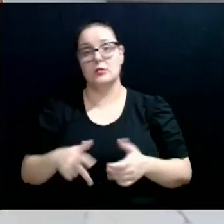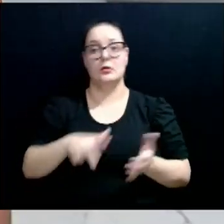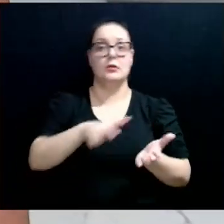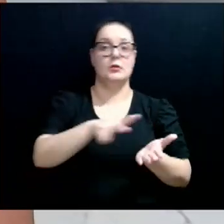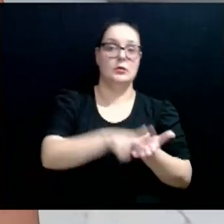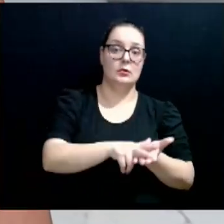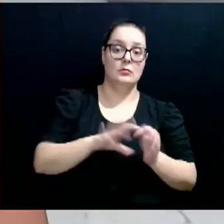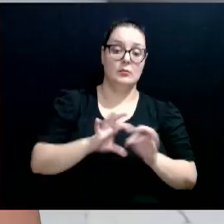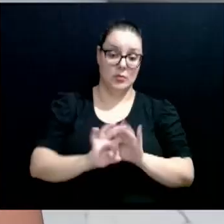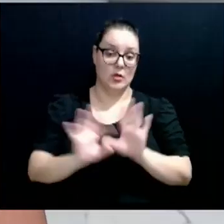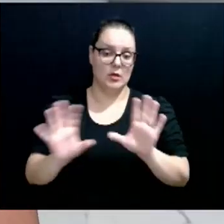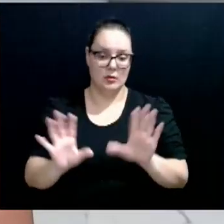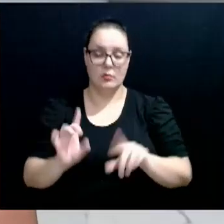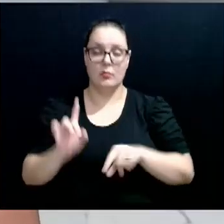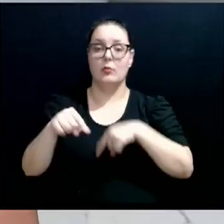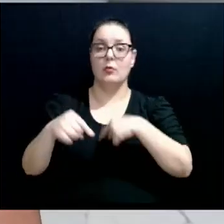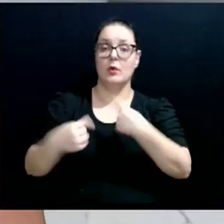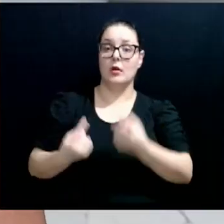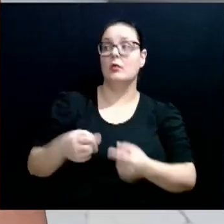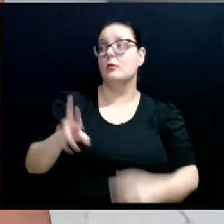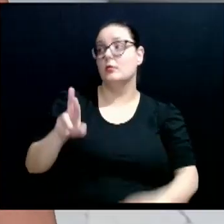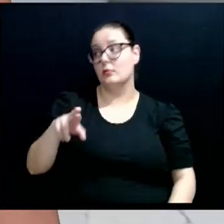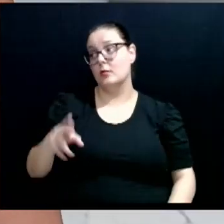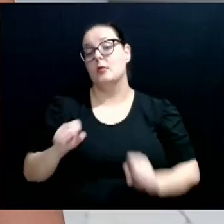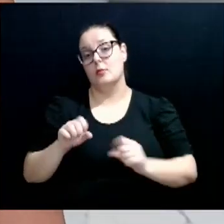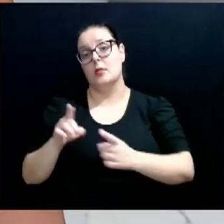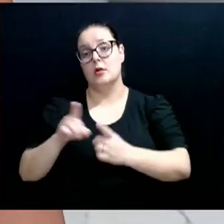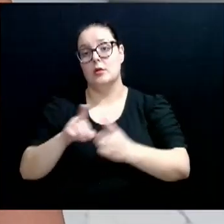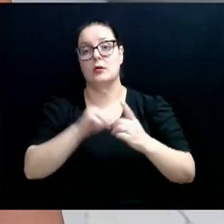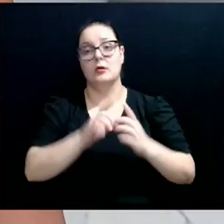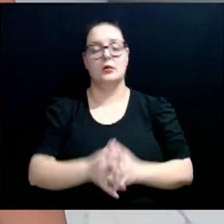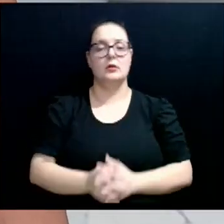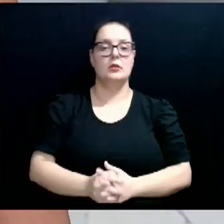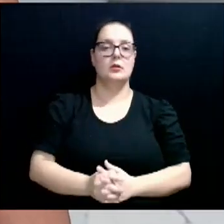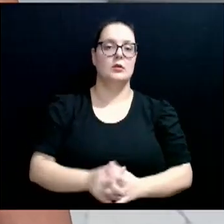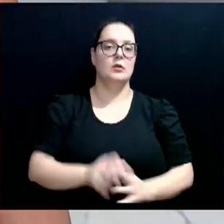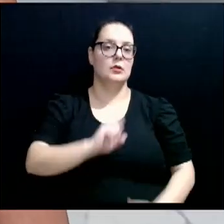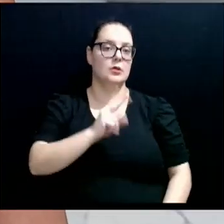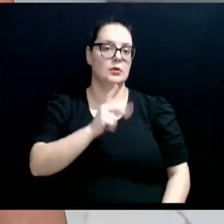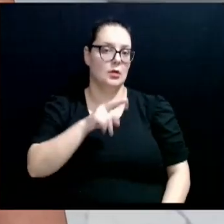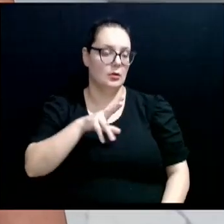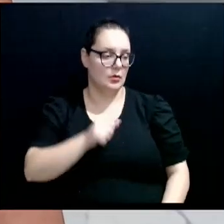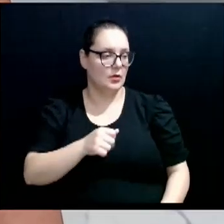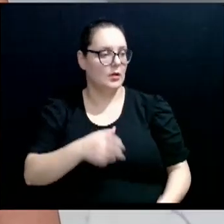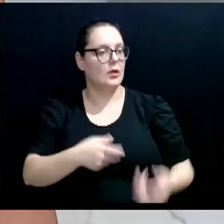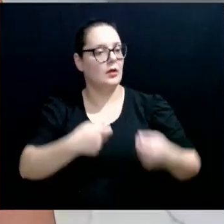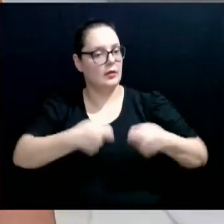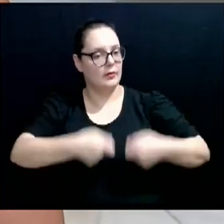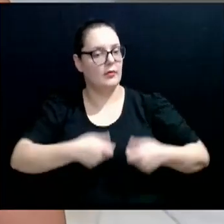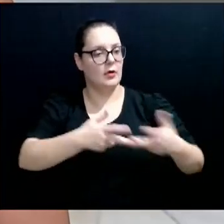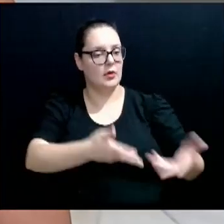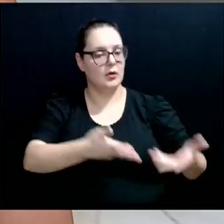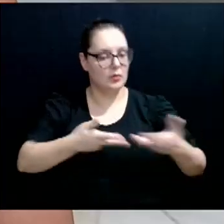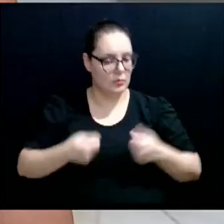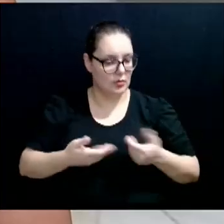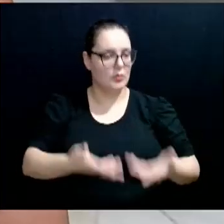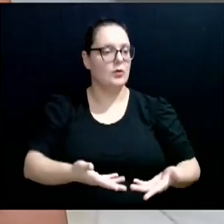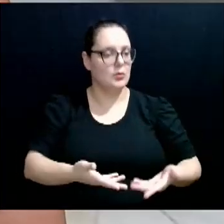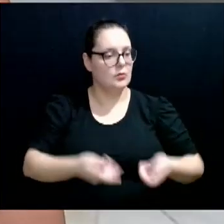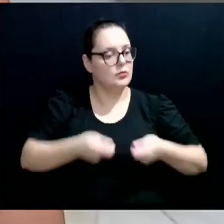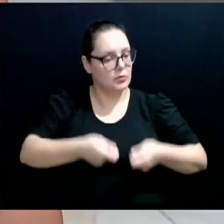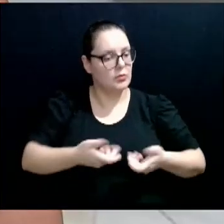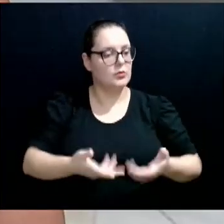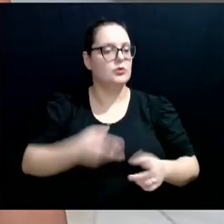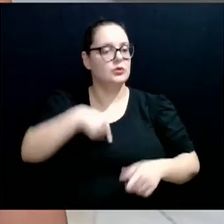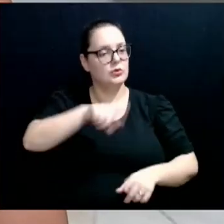para que outras causas, né, possam ser atendidas. Shaula, então reforça esse convite, né, para as gestantes que estão em casa, né, de ir tomar essa vacina, né,